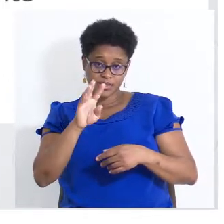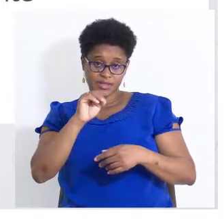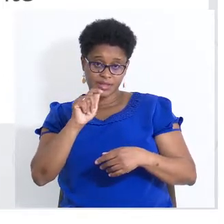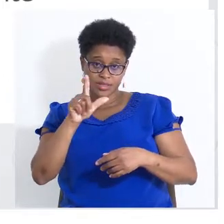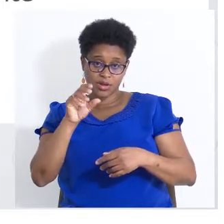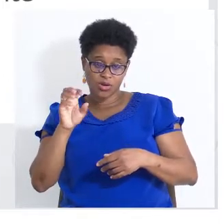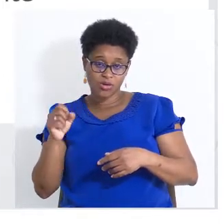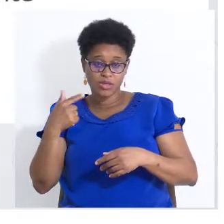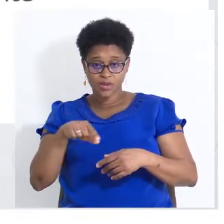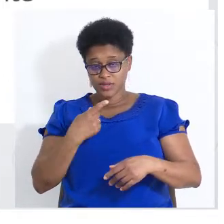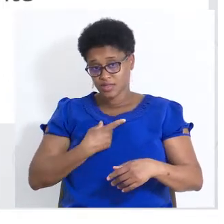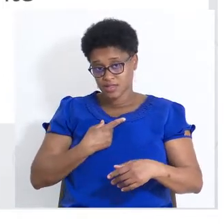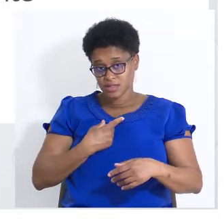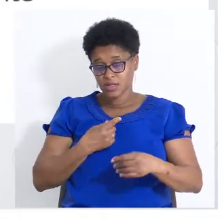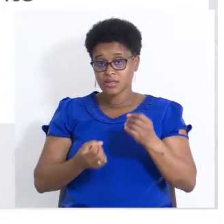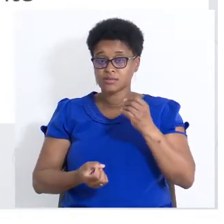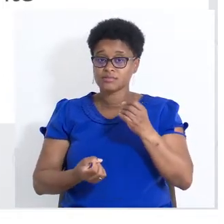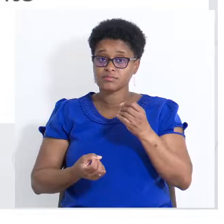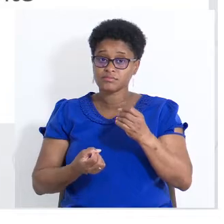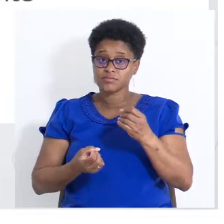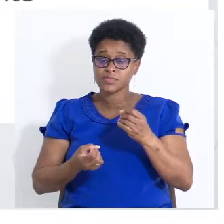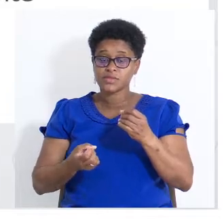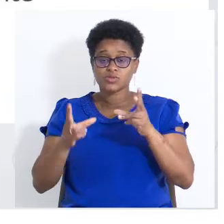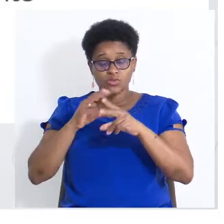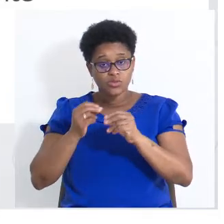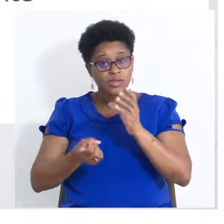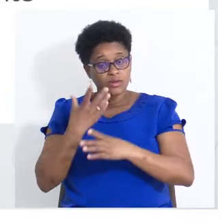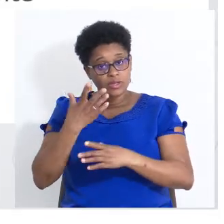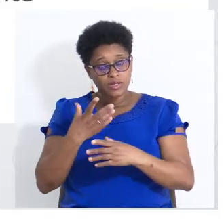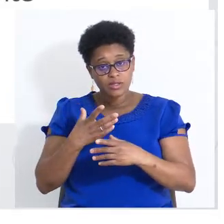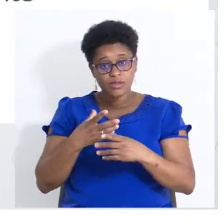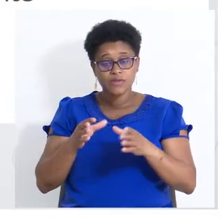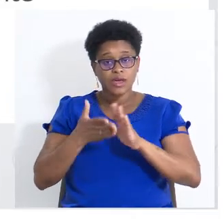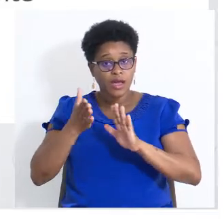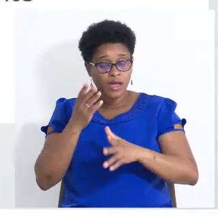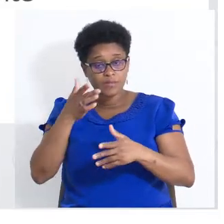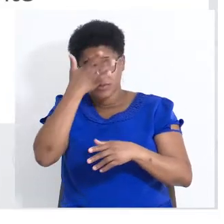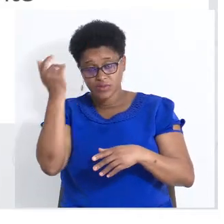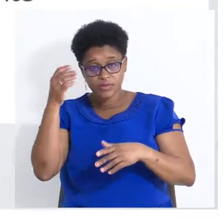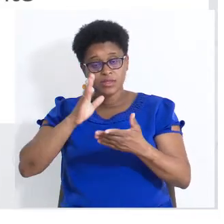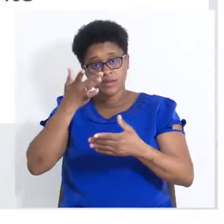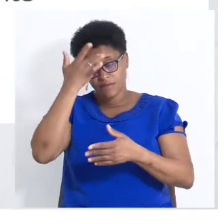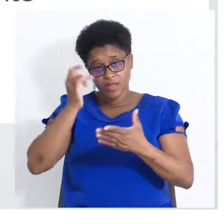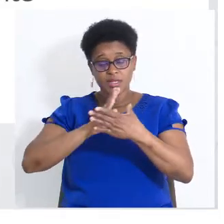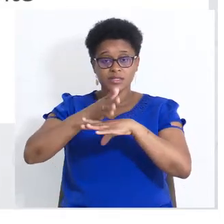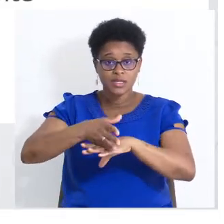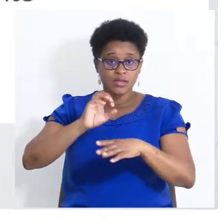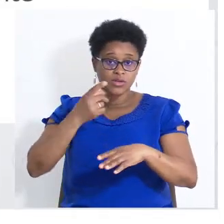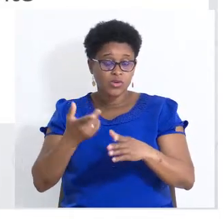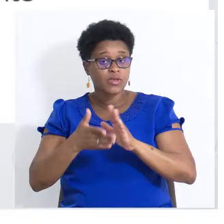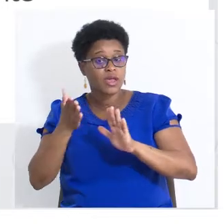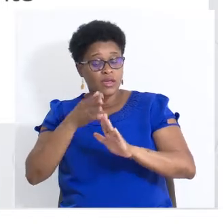E esse slogan deve ser original, breve, simples e de fácil acesso, ou então fixe